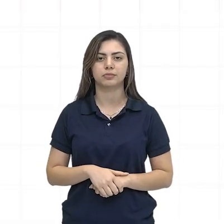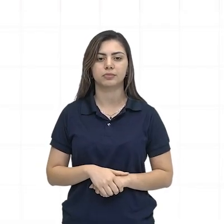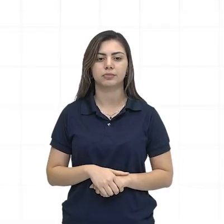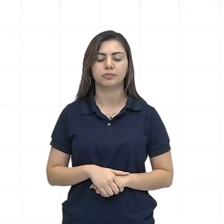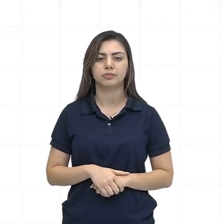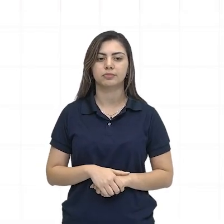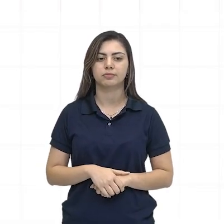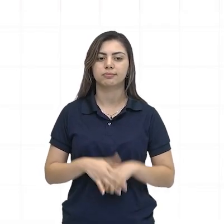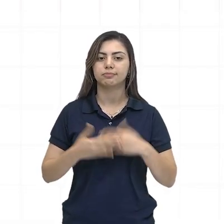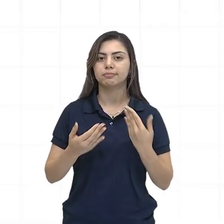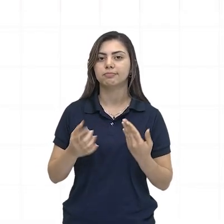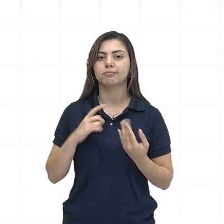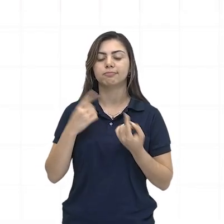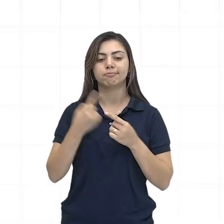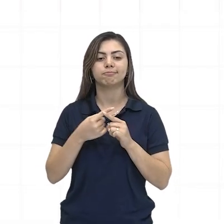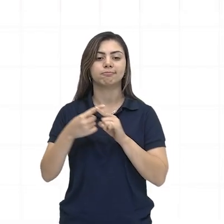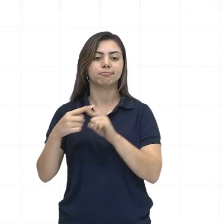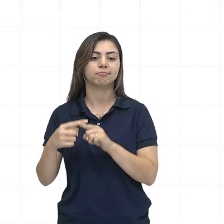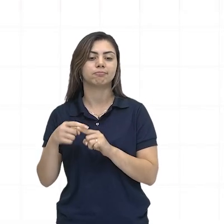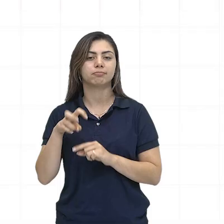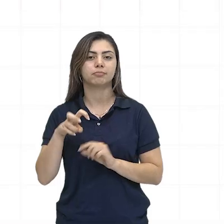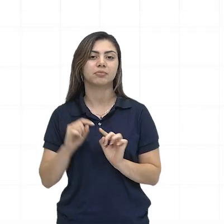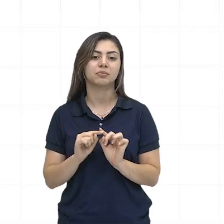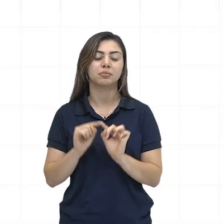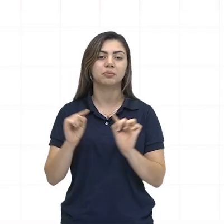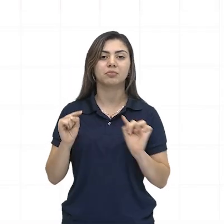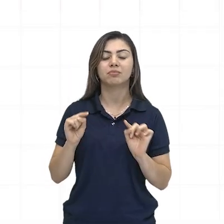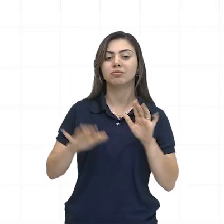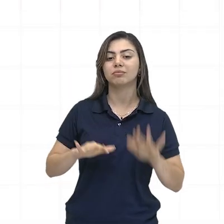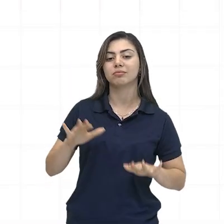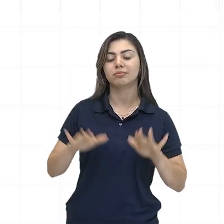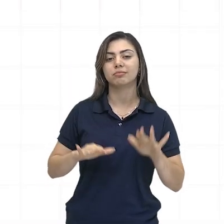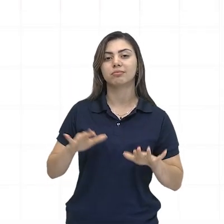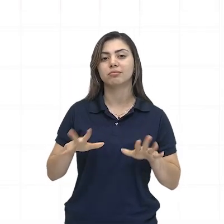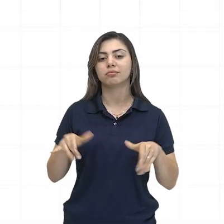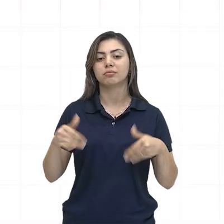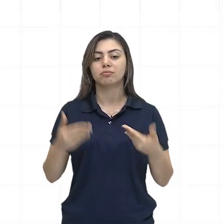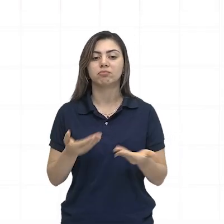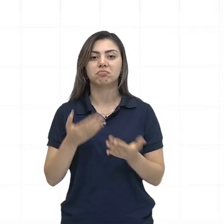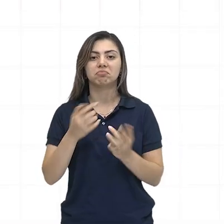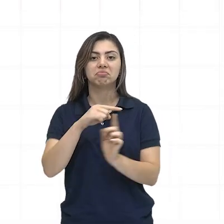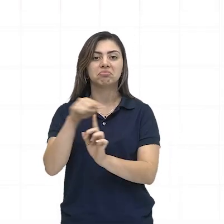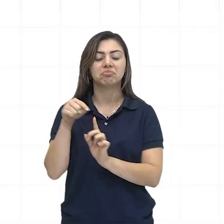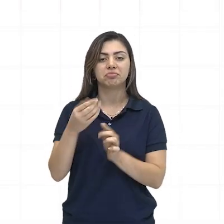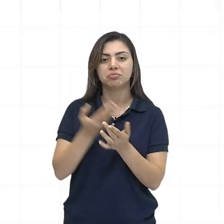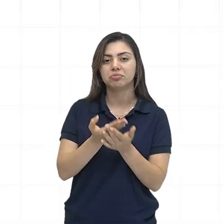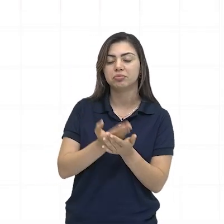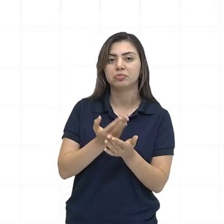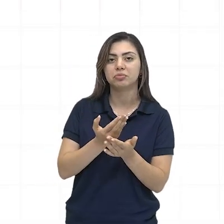com múltiplos de 5, né? No entanto, dependendo da natureza do estudo,